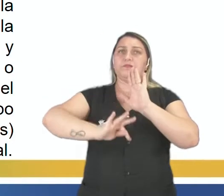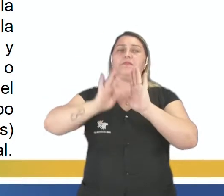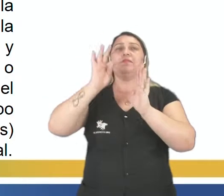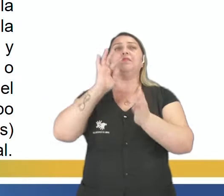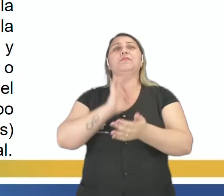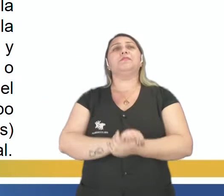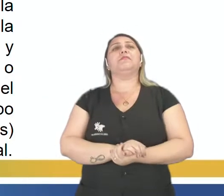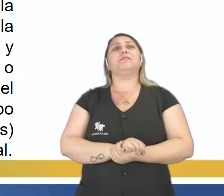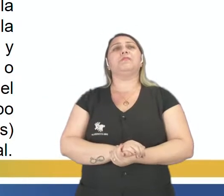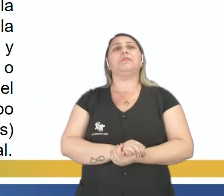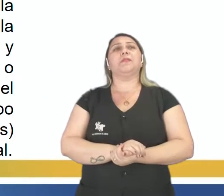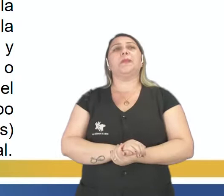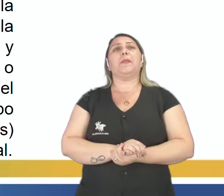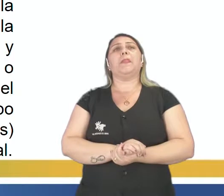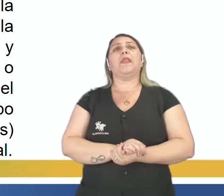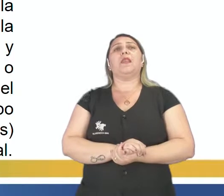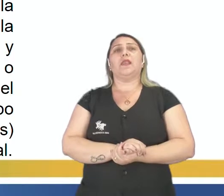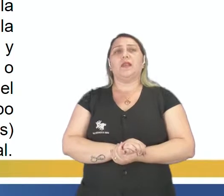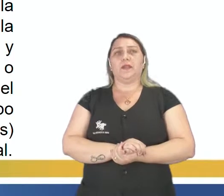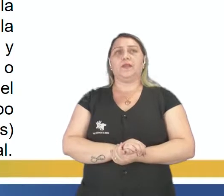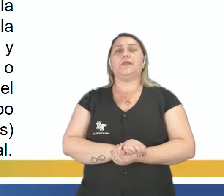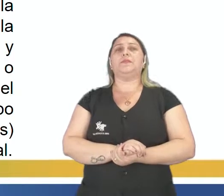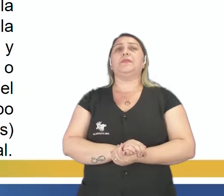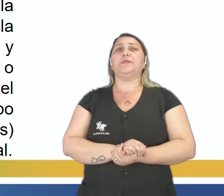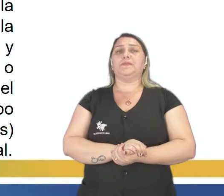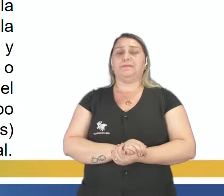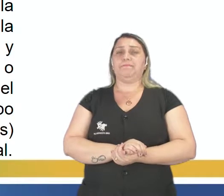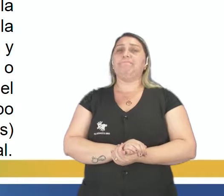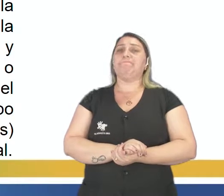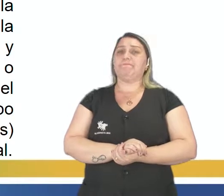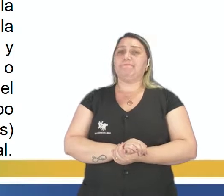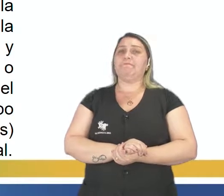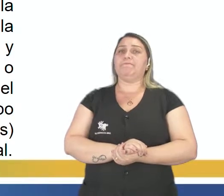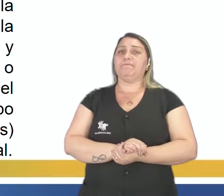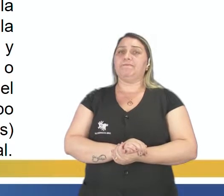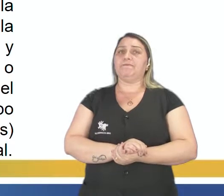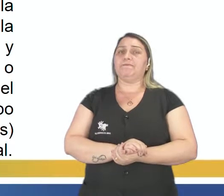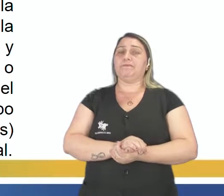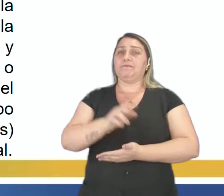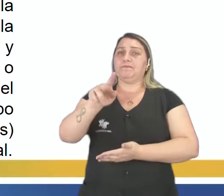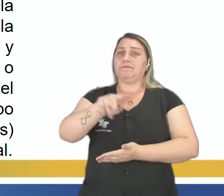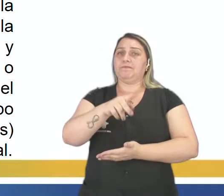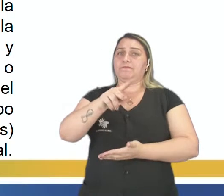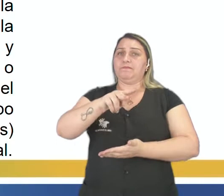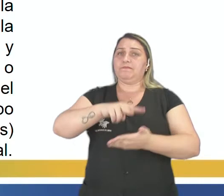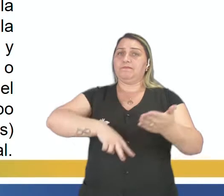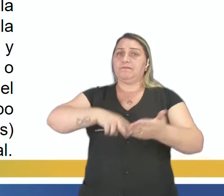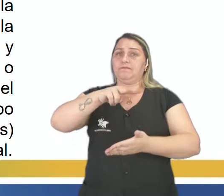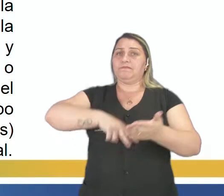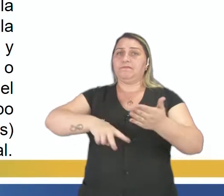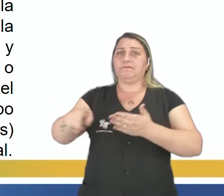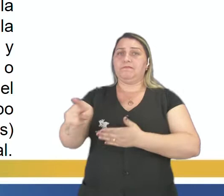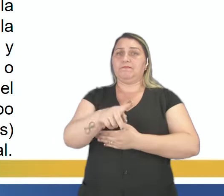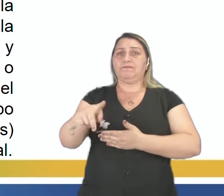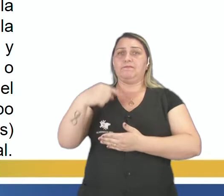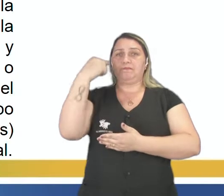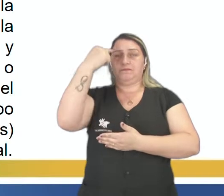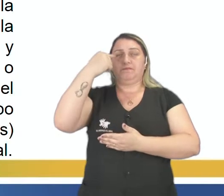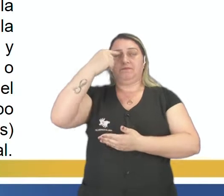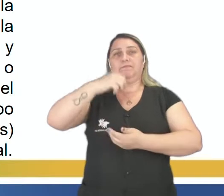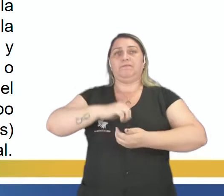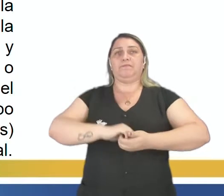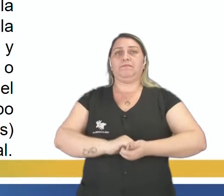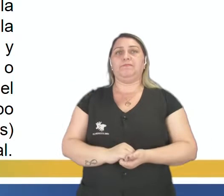la existencia de una trama en la que desarrollan las acciones de los personajes marcadas por el tiempo